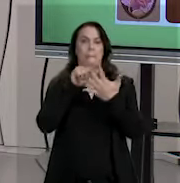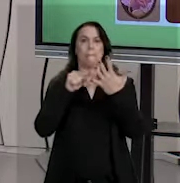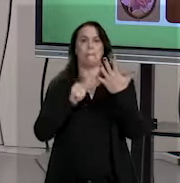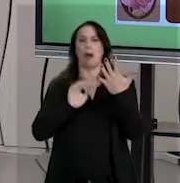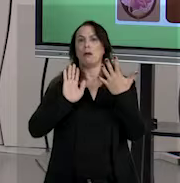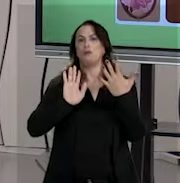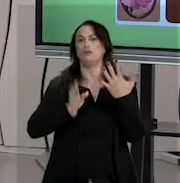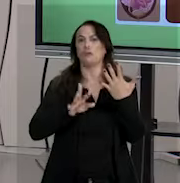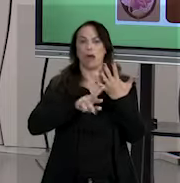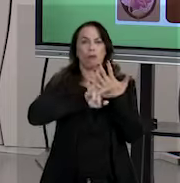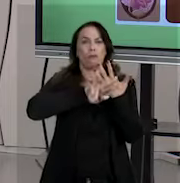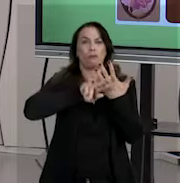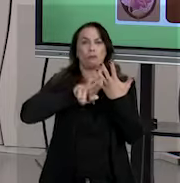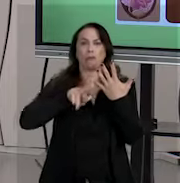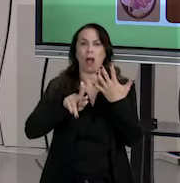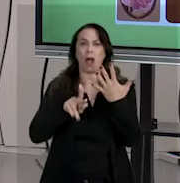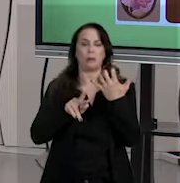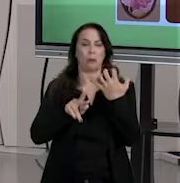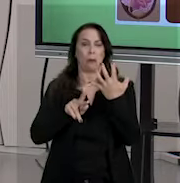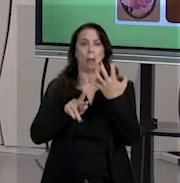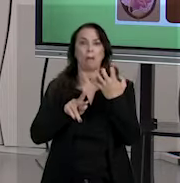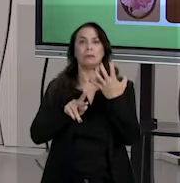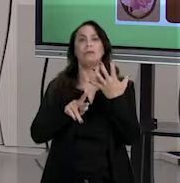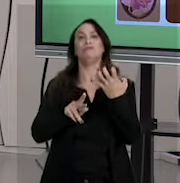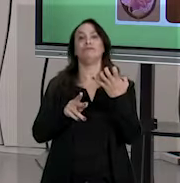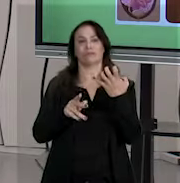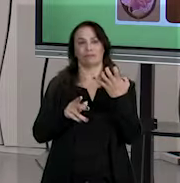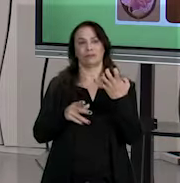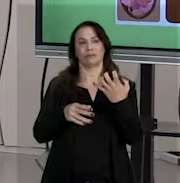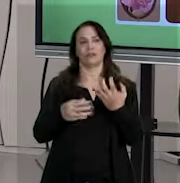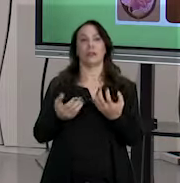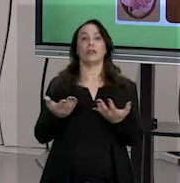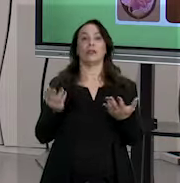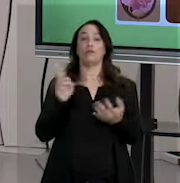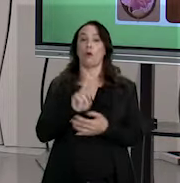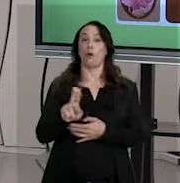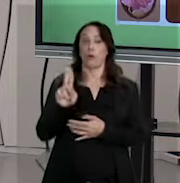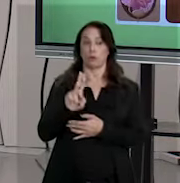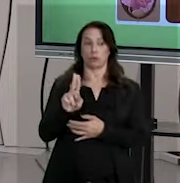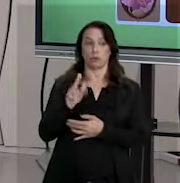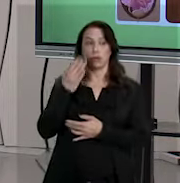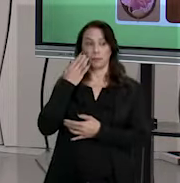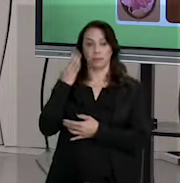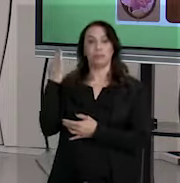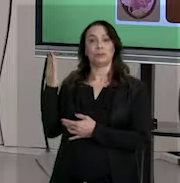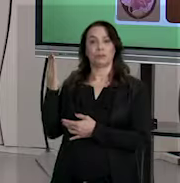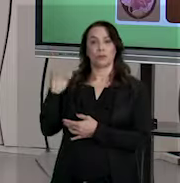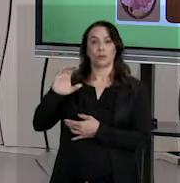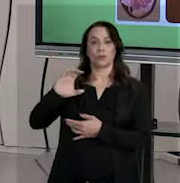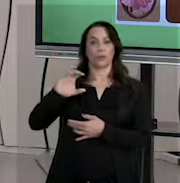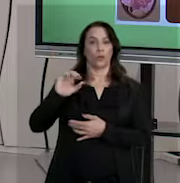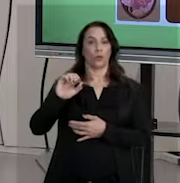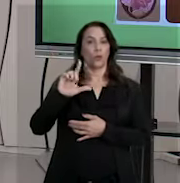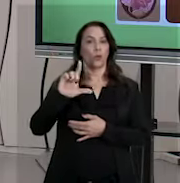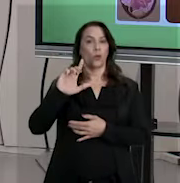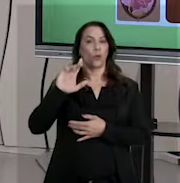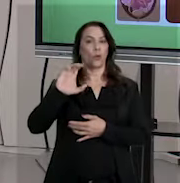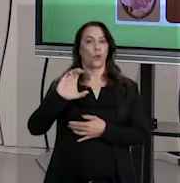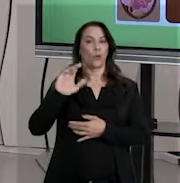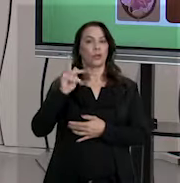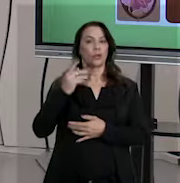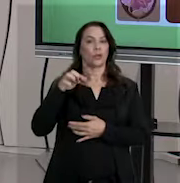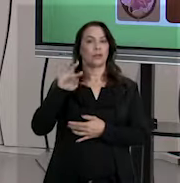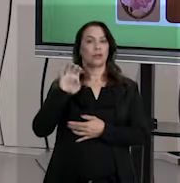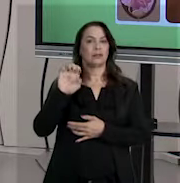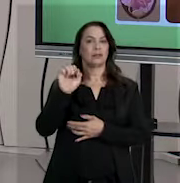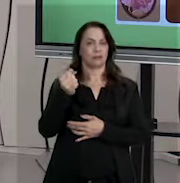usar os colchetes, que são esses grampinhos, para representar as articulações nos